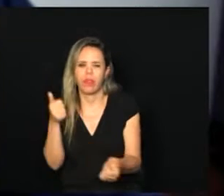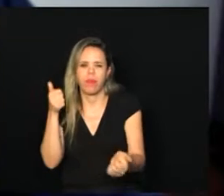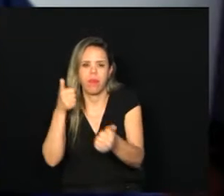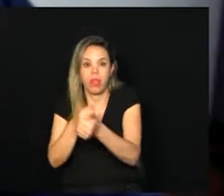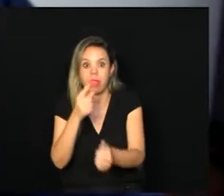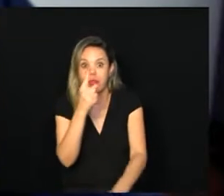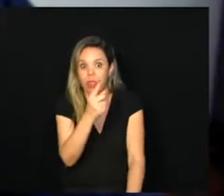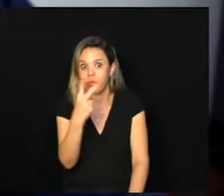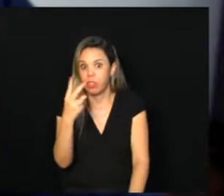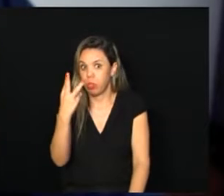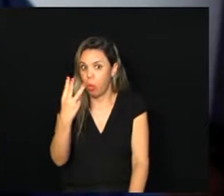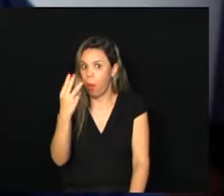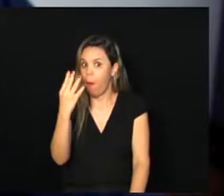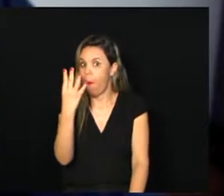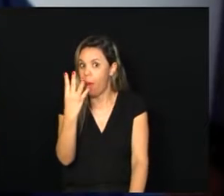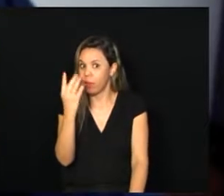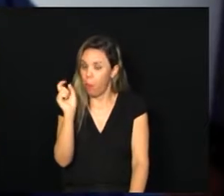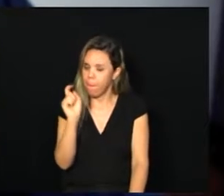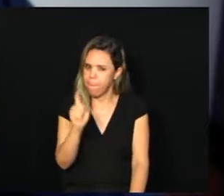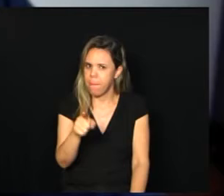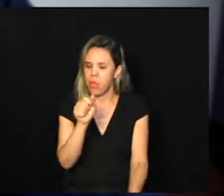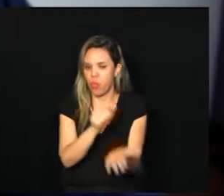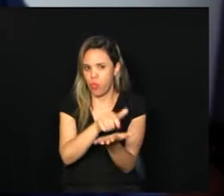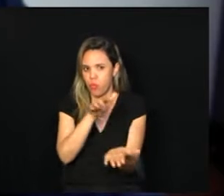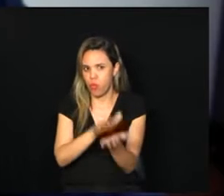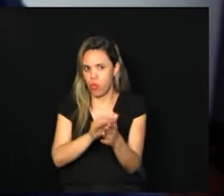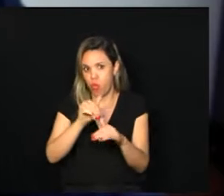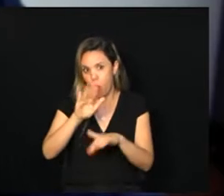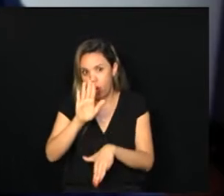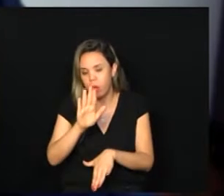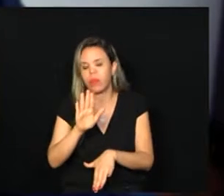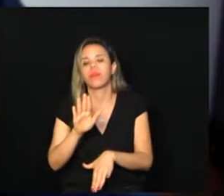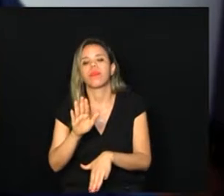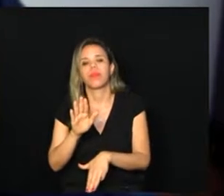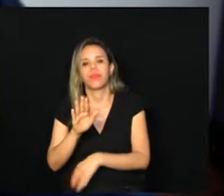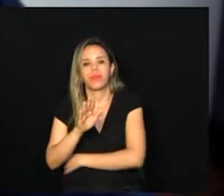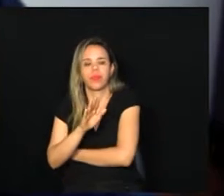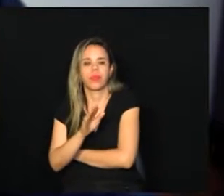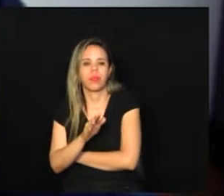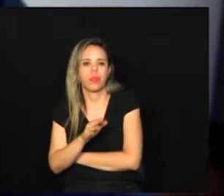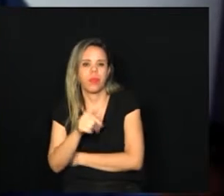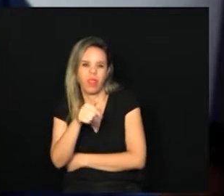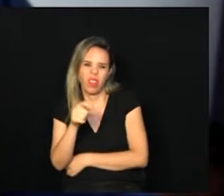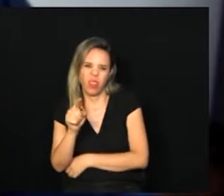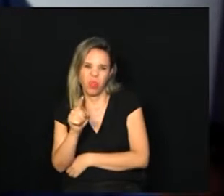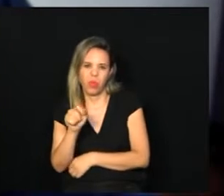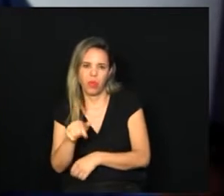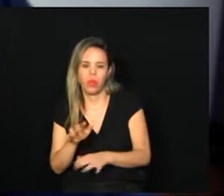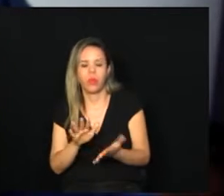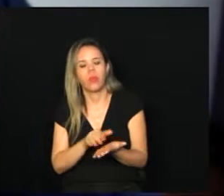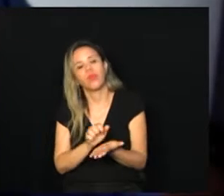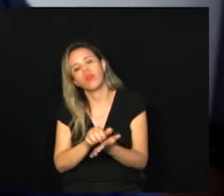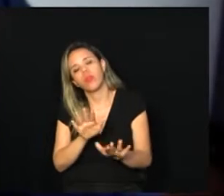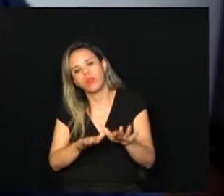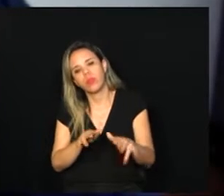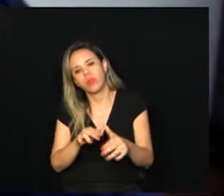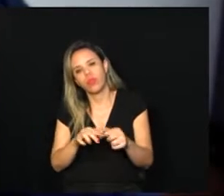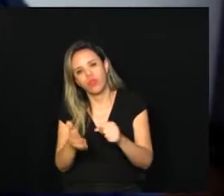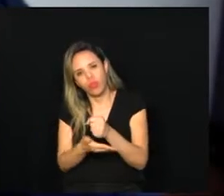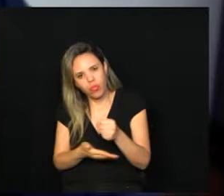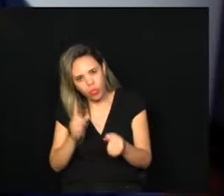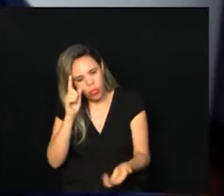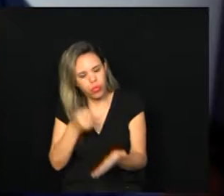aproximadamente 124 mil multas, né? Um pouquinho mais a 71 multas aí. O que tomou por base